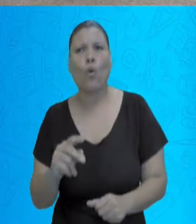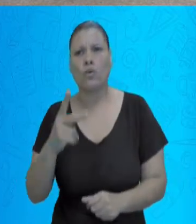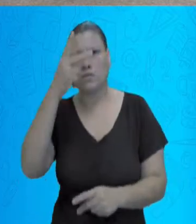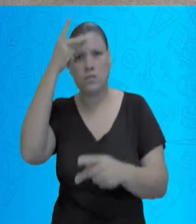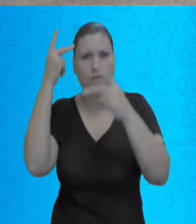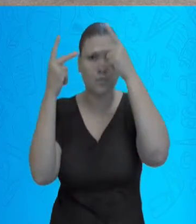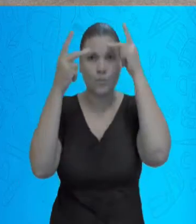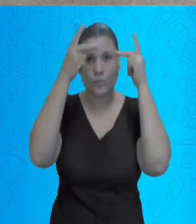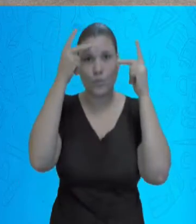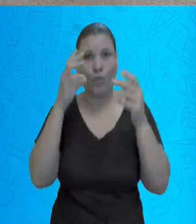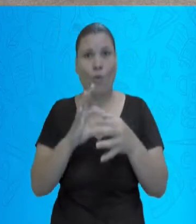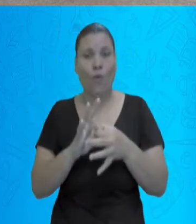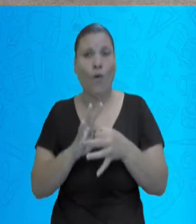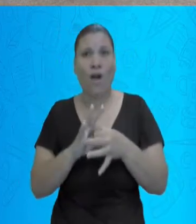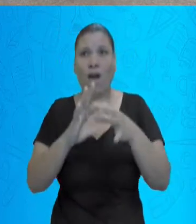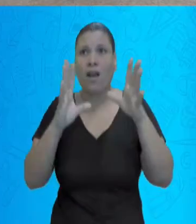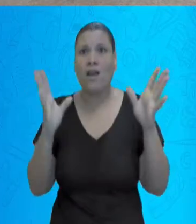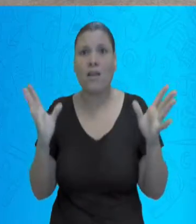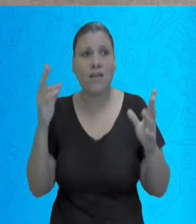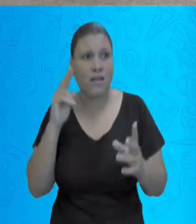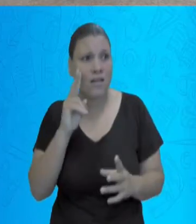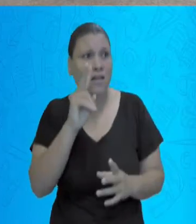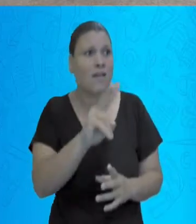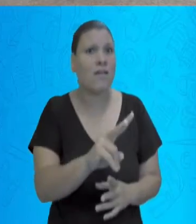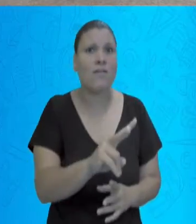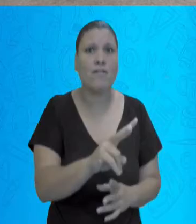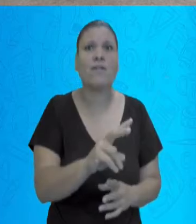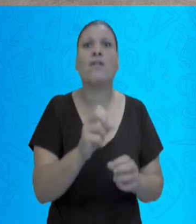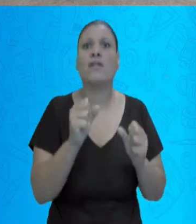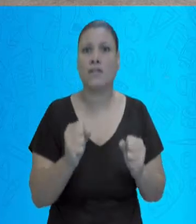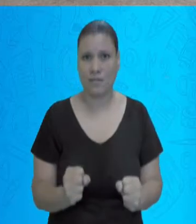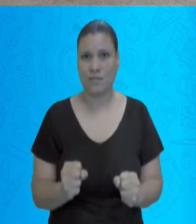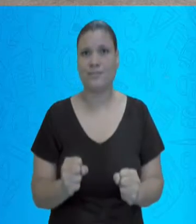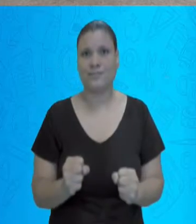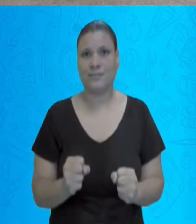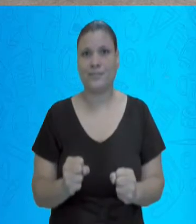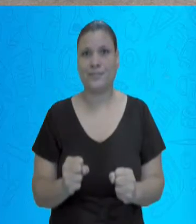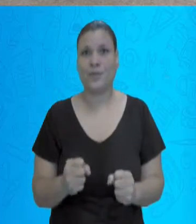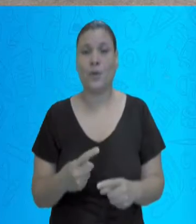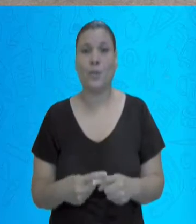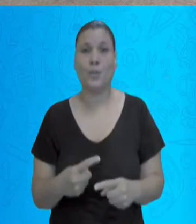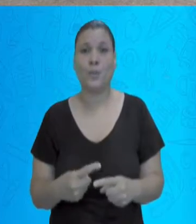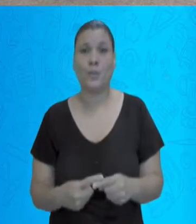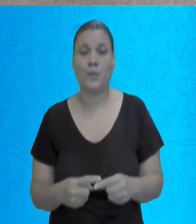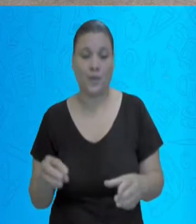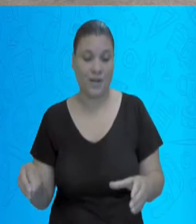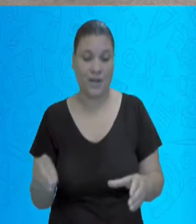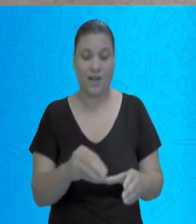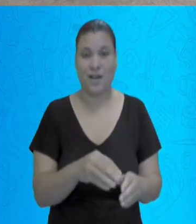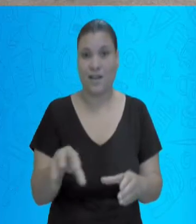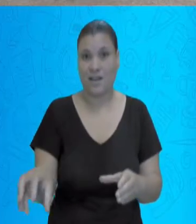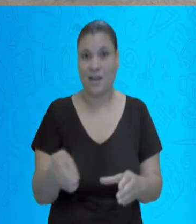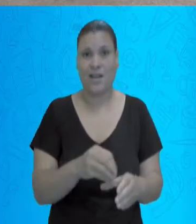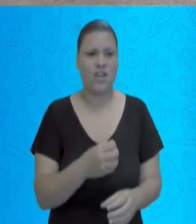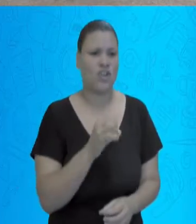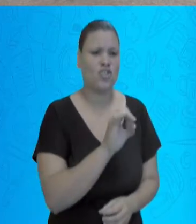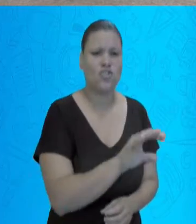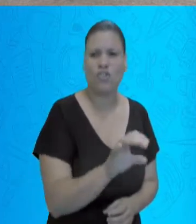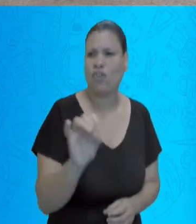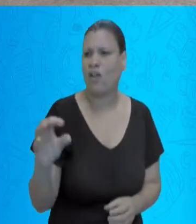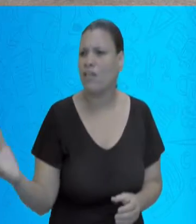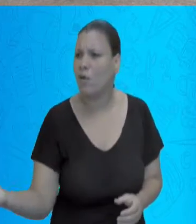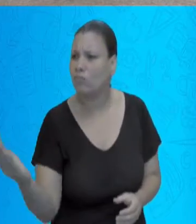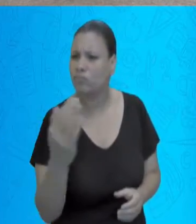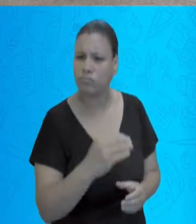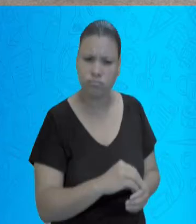e eram assim também, iam se aumentando e aumentando aquela coleção. Continuava o mesmo